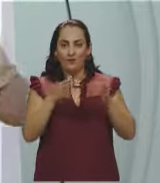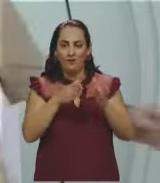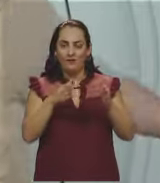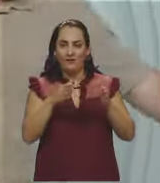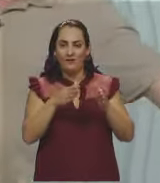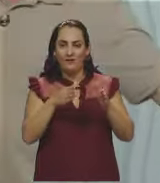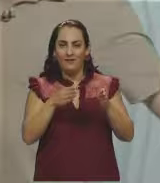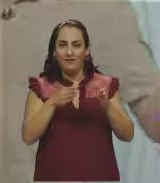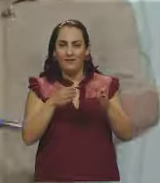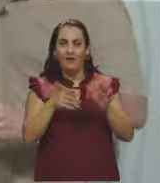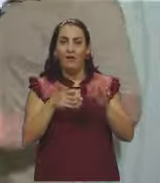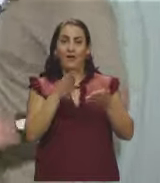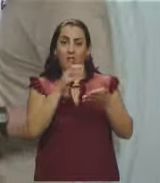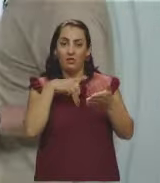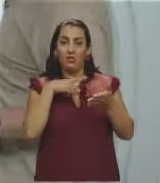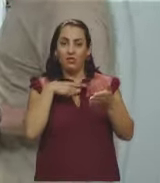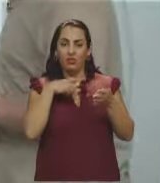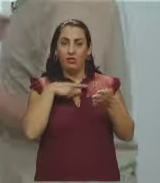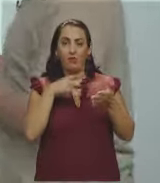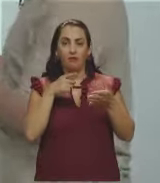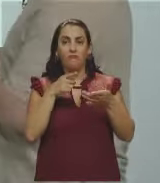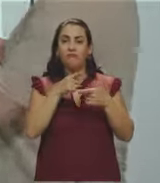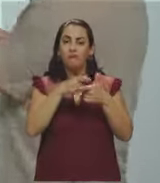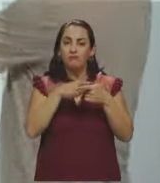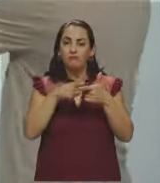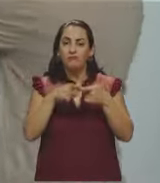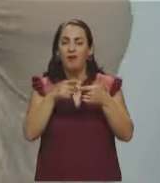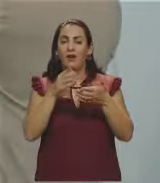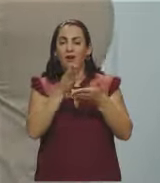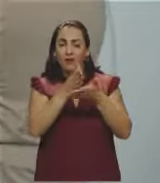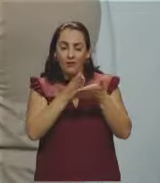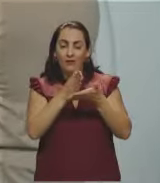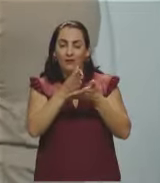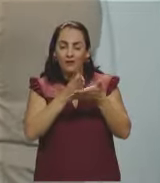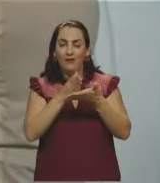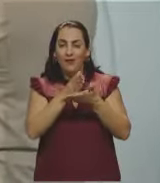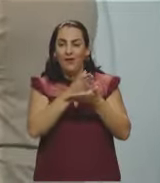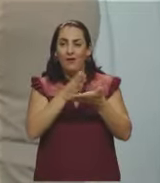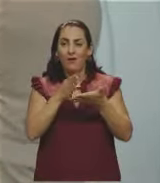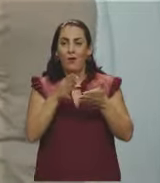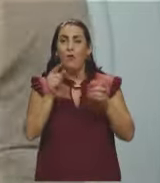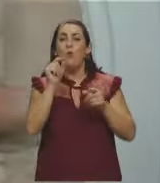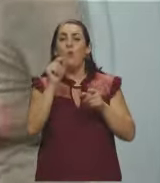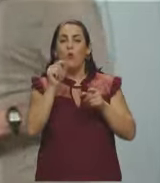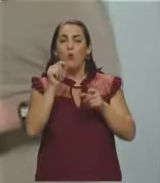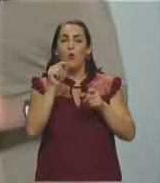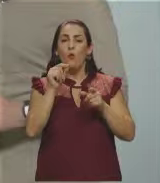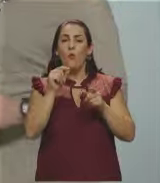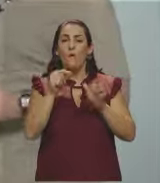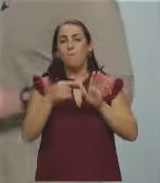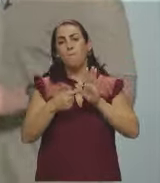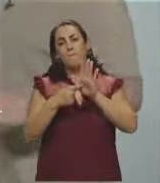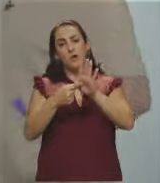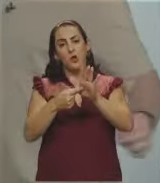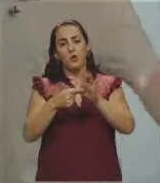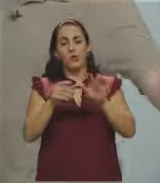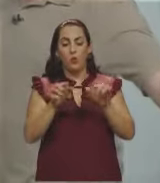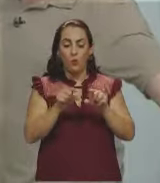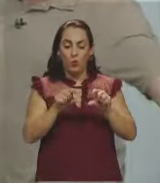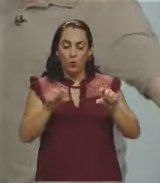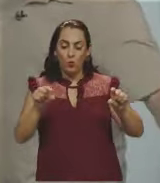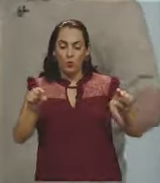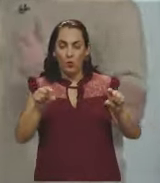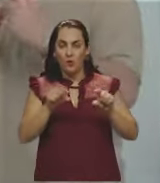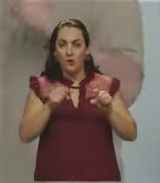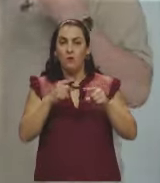ela serve justamente para a gente fazer o quê? Para a gente modificar o comprimento da resistência. Quando eu modifico o